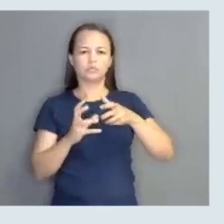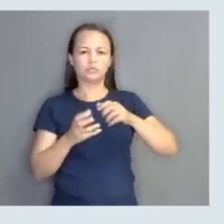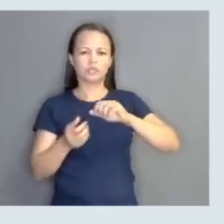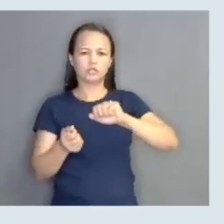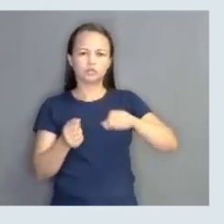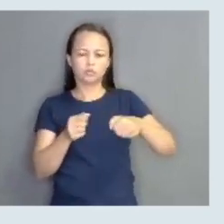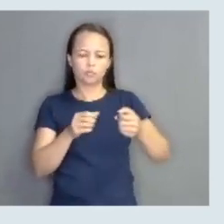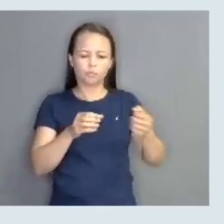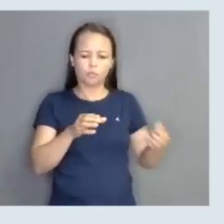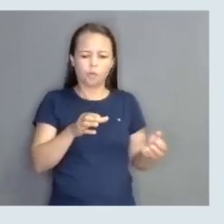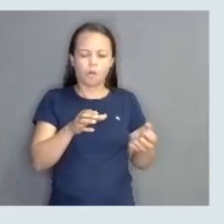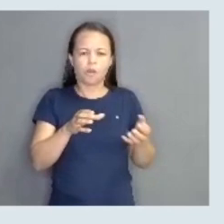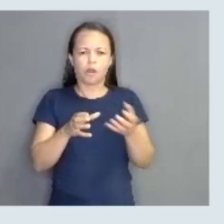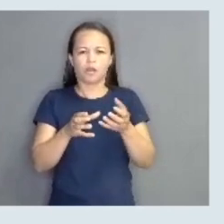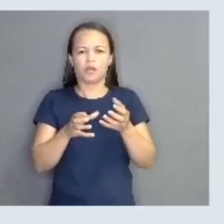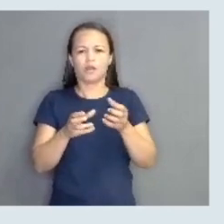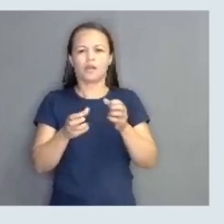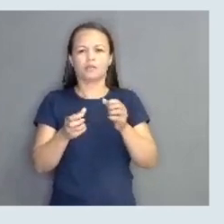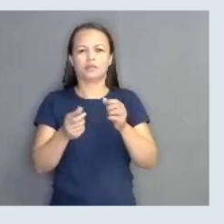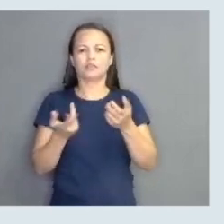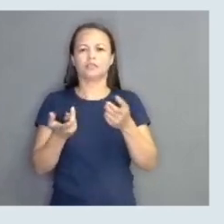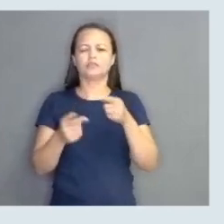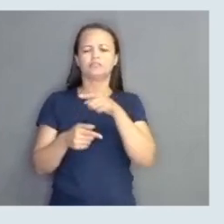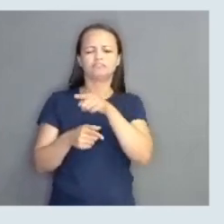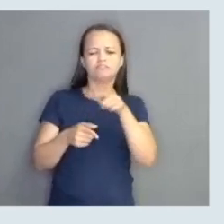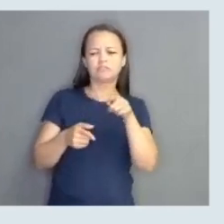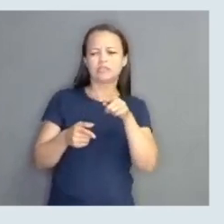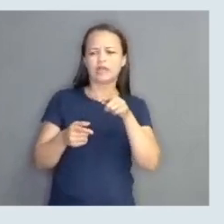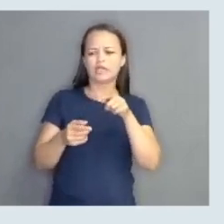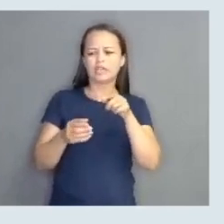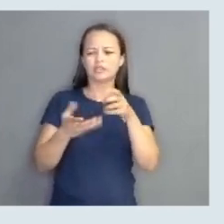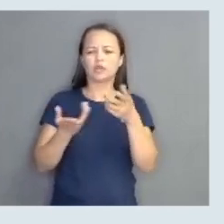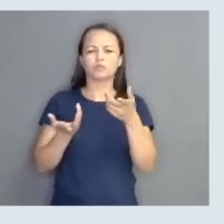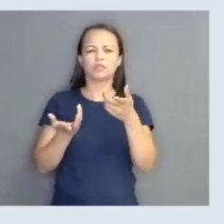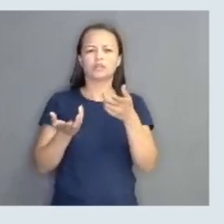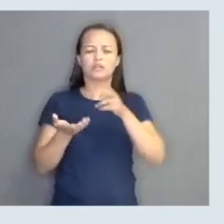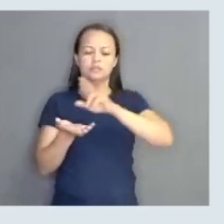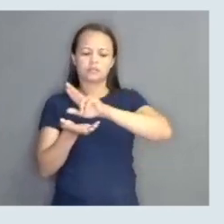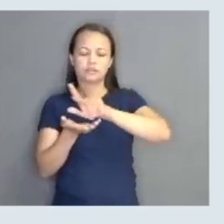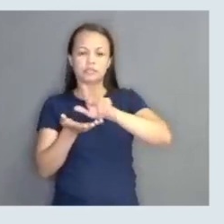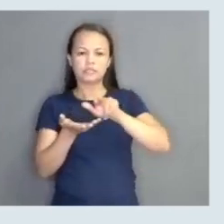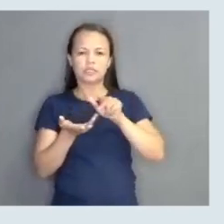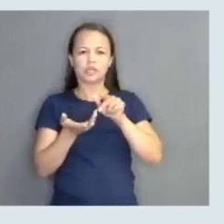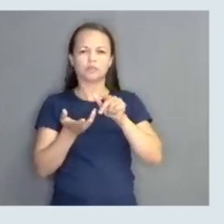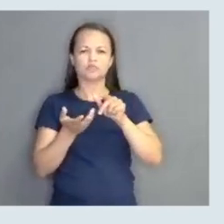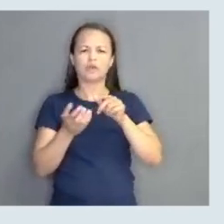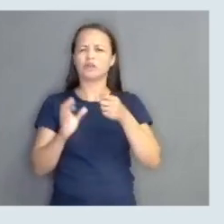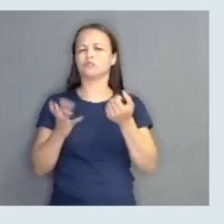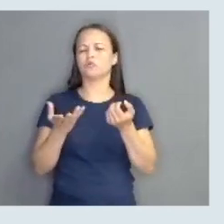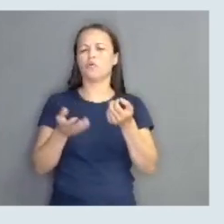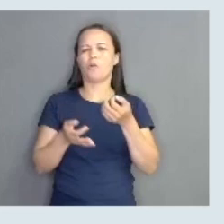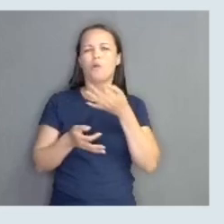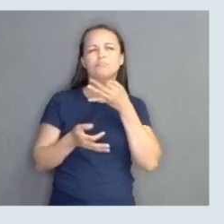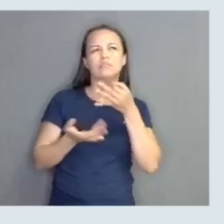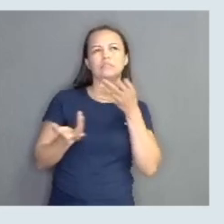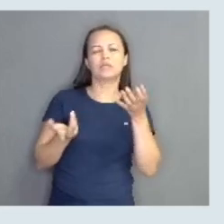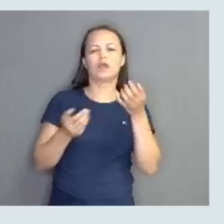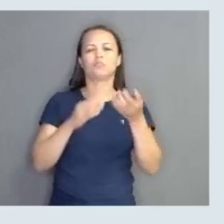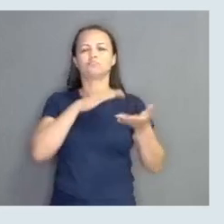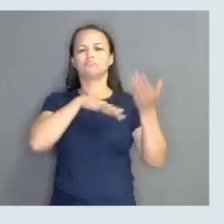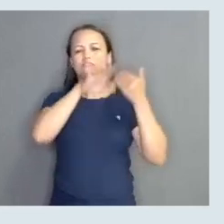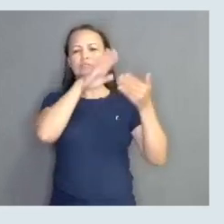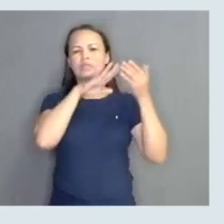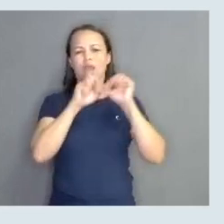disco. Disso aí, nós tiramos várias conclusões daquela sociedade,